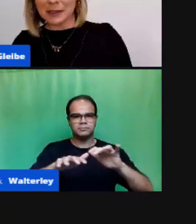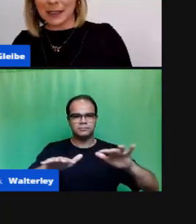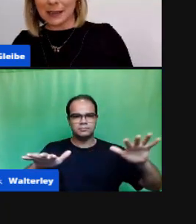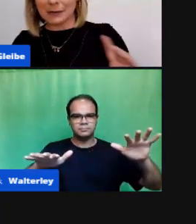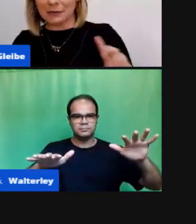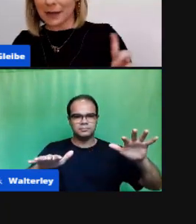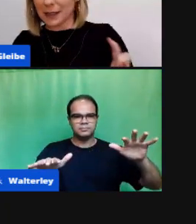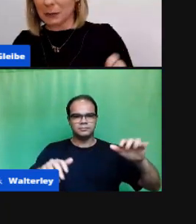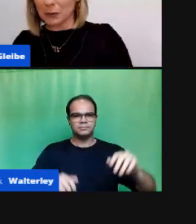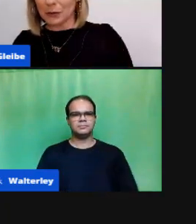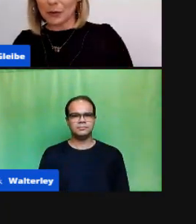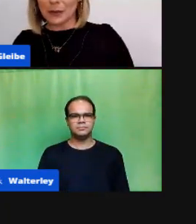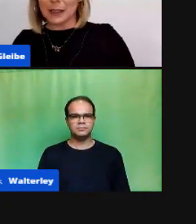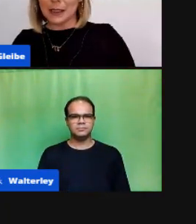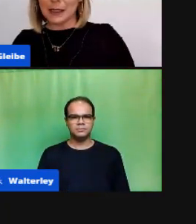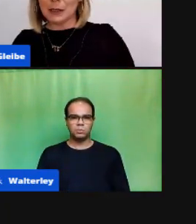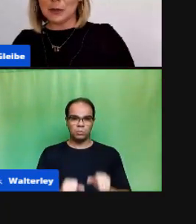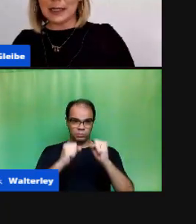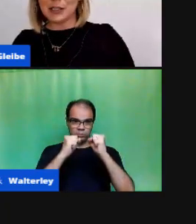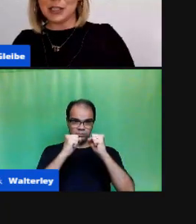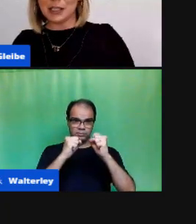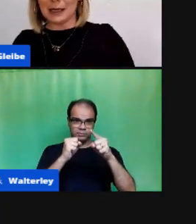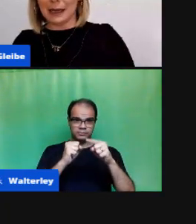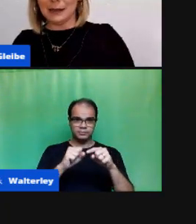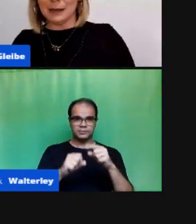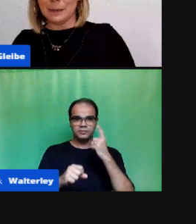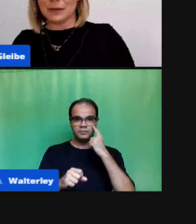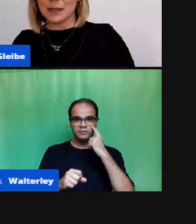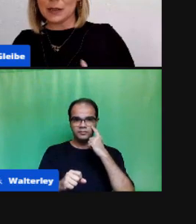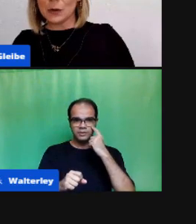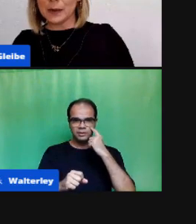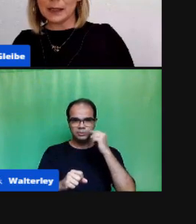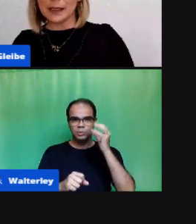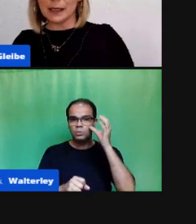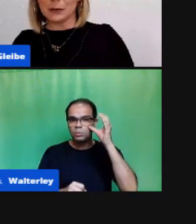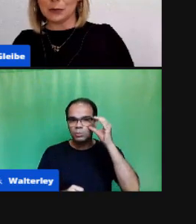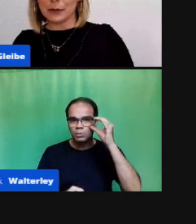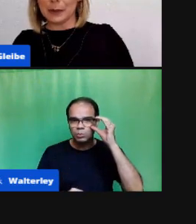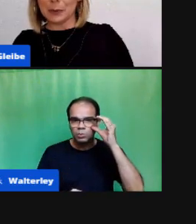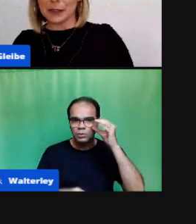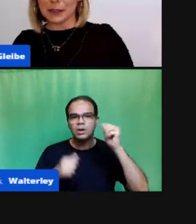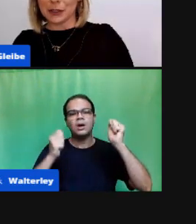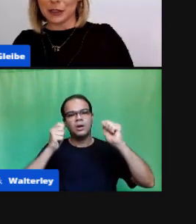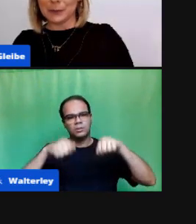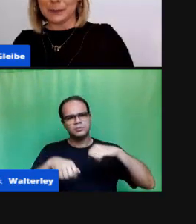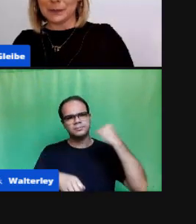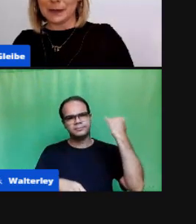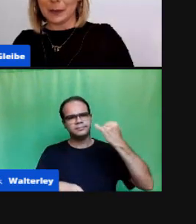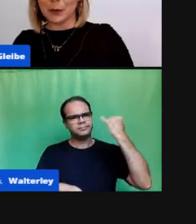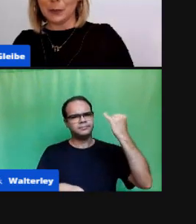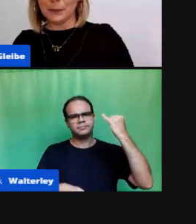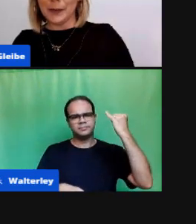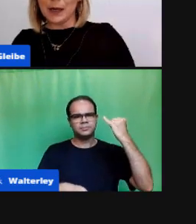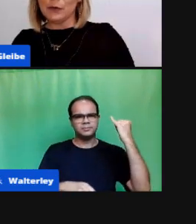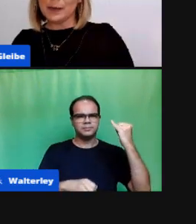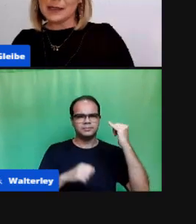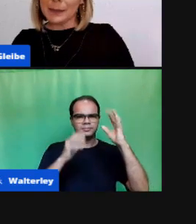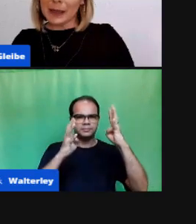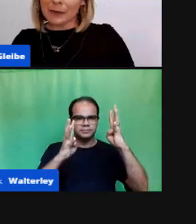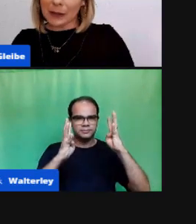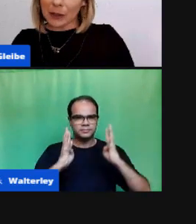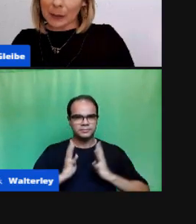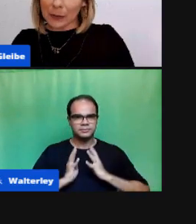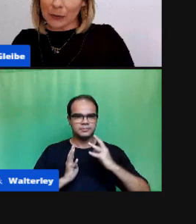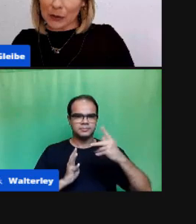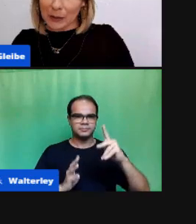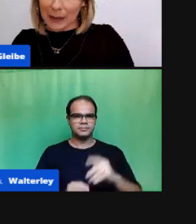Espero que vocês façam uso e dêem uma olhadinha lá para vocês compreenderem o quanto é importante. Tá bom? Vou passar